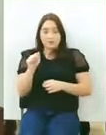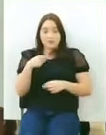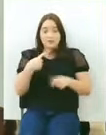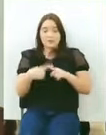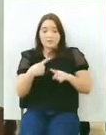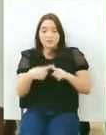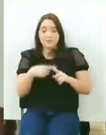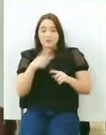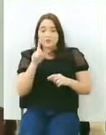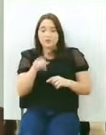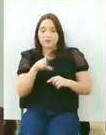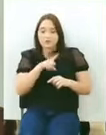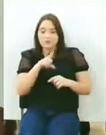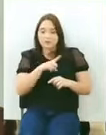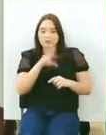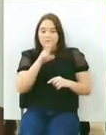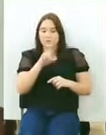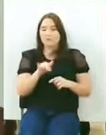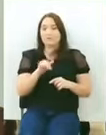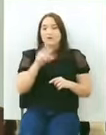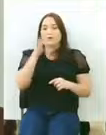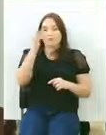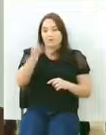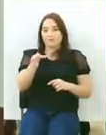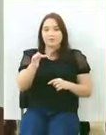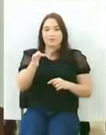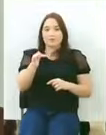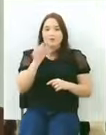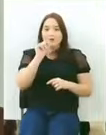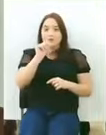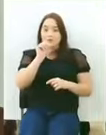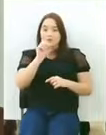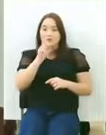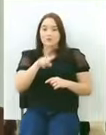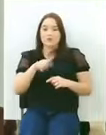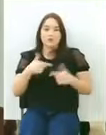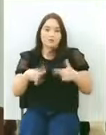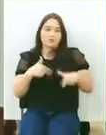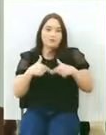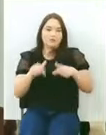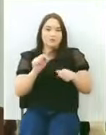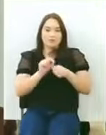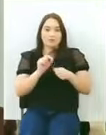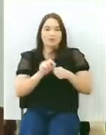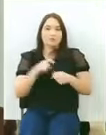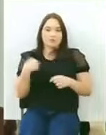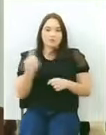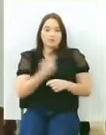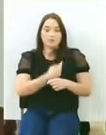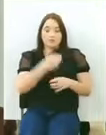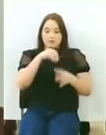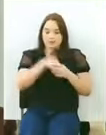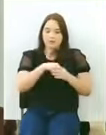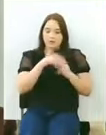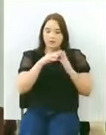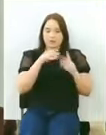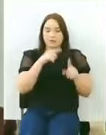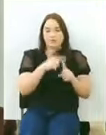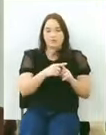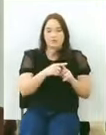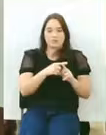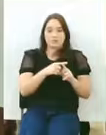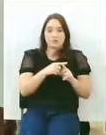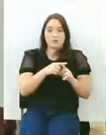porque eles devem prestar contas do serviço que realizam no nosso meio, não para a